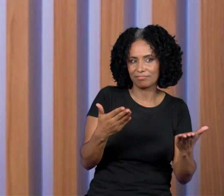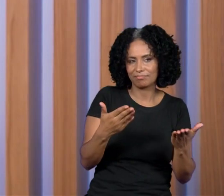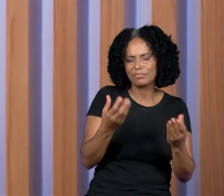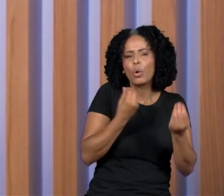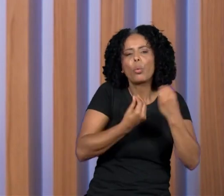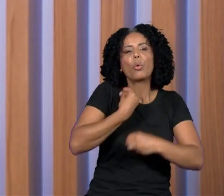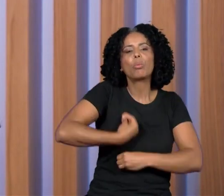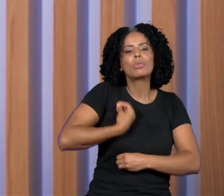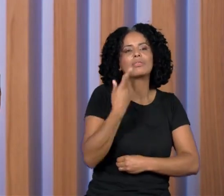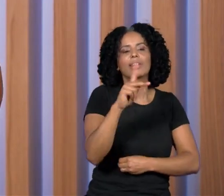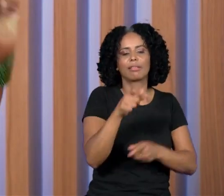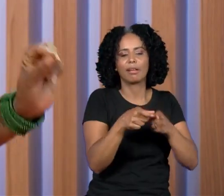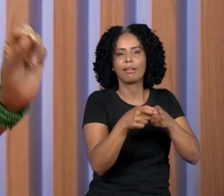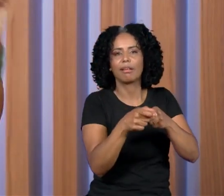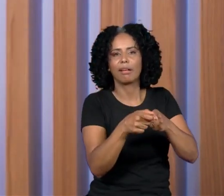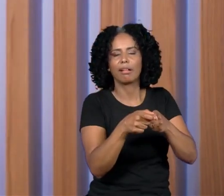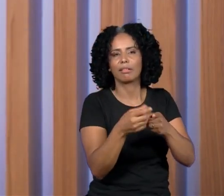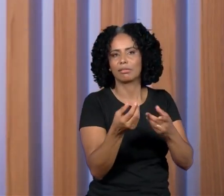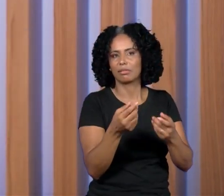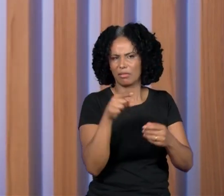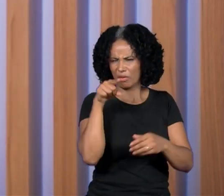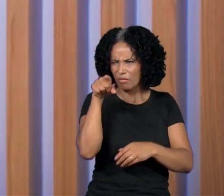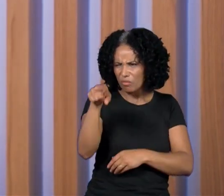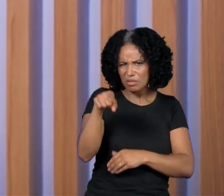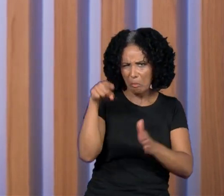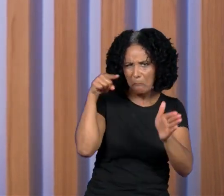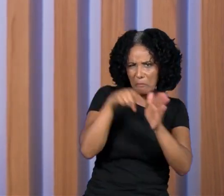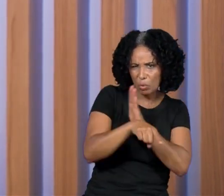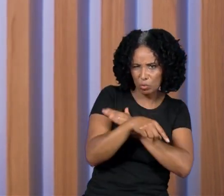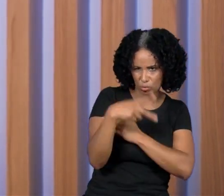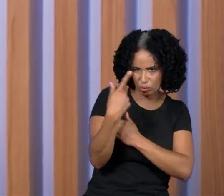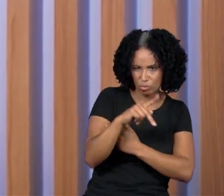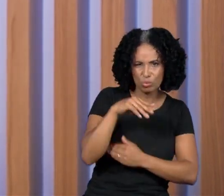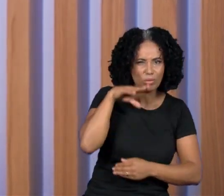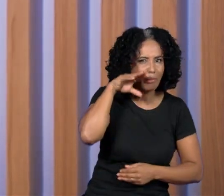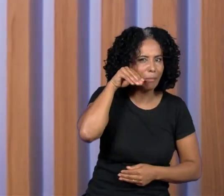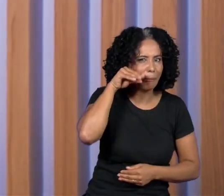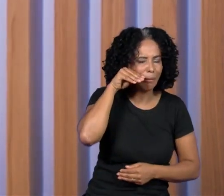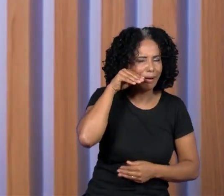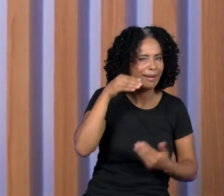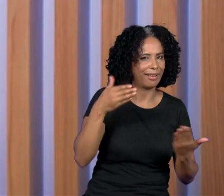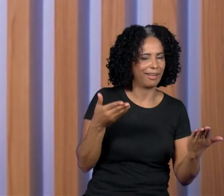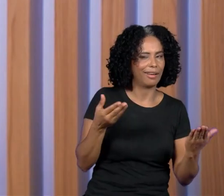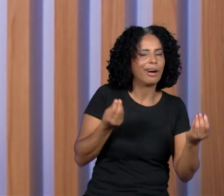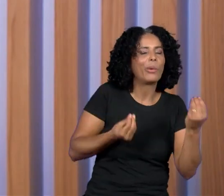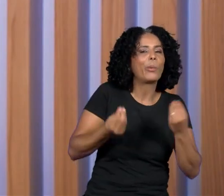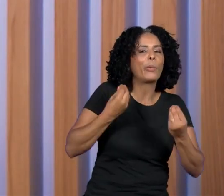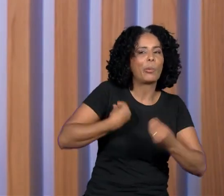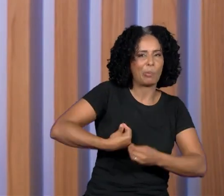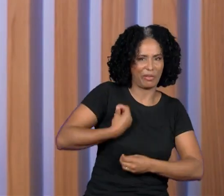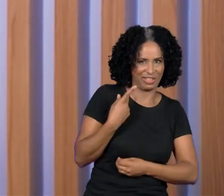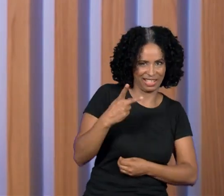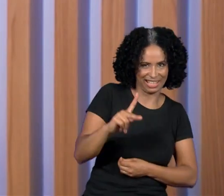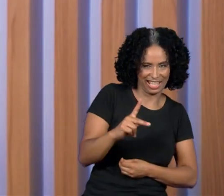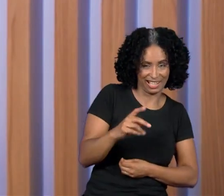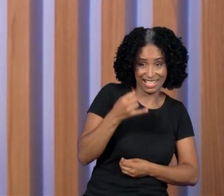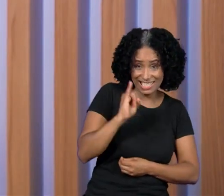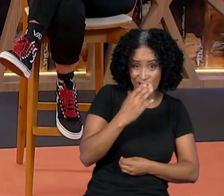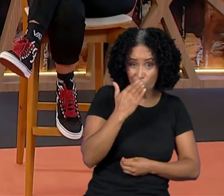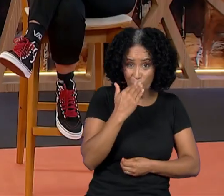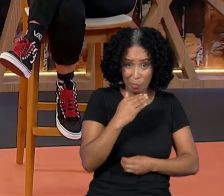periferia? Você perguntou para a sua babá se ela tem o que dar para os filhos dela em